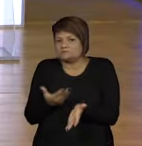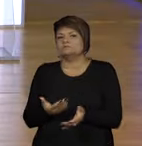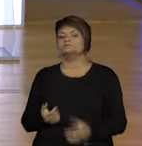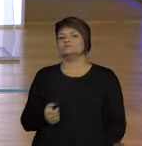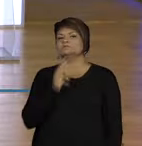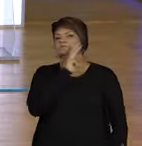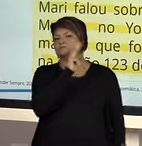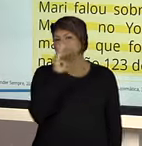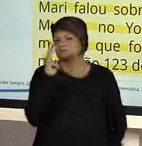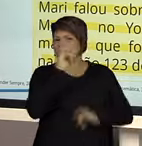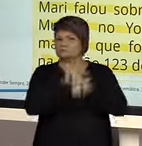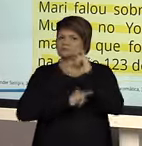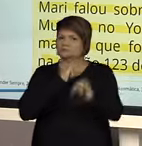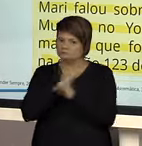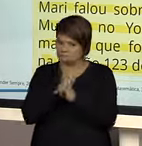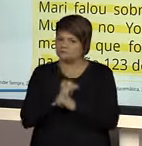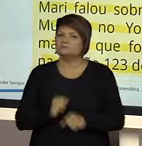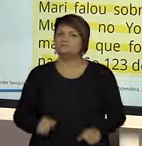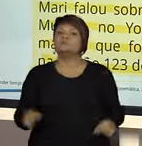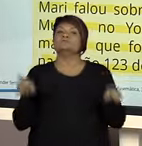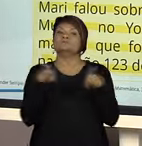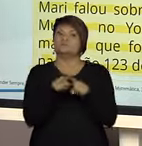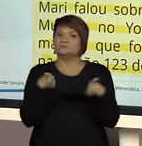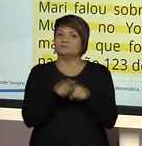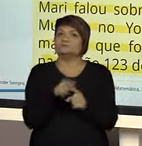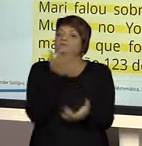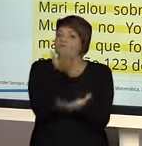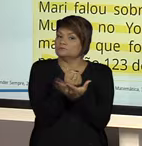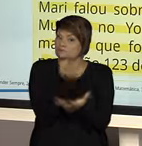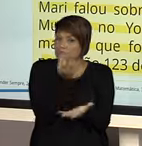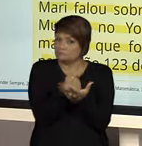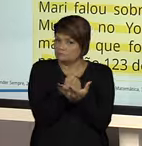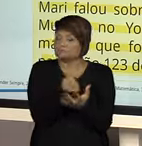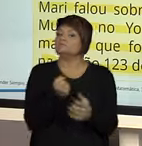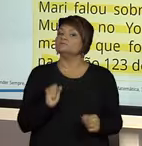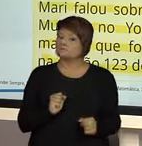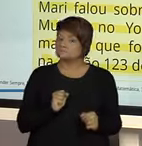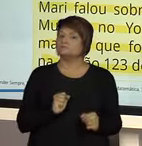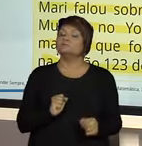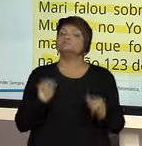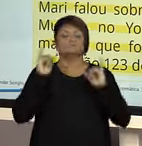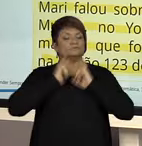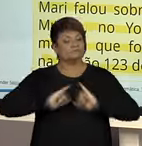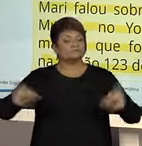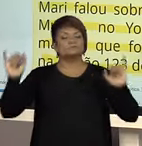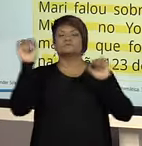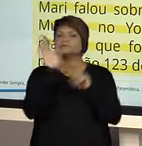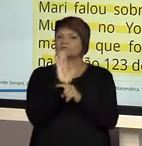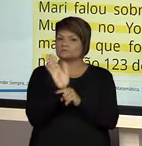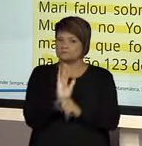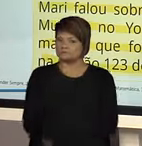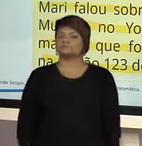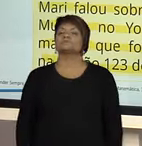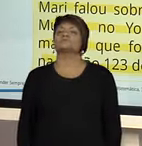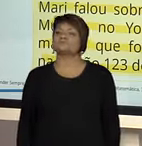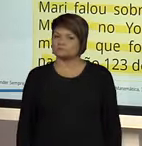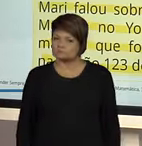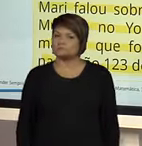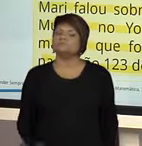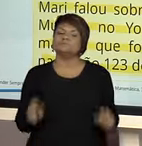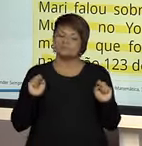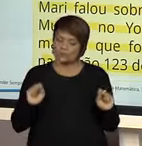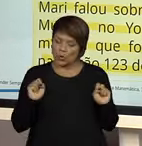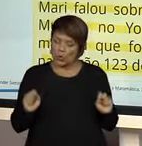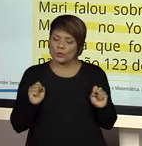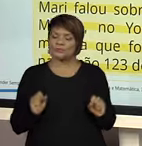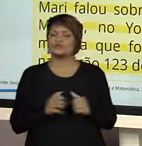da internet e também podem ser gravadas e publicadas em vídeo, né? Transmitidas em